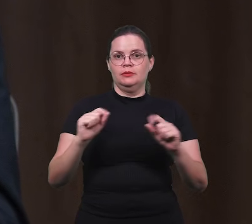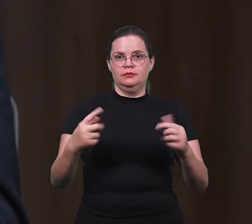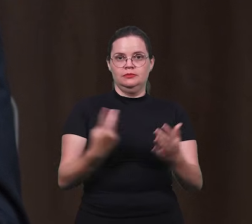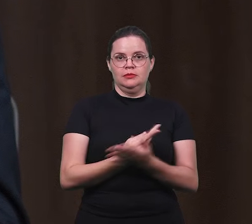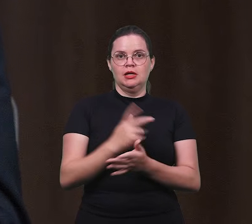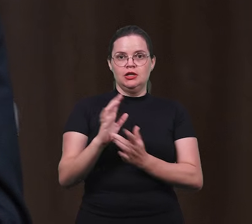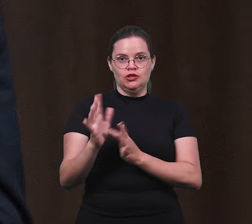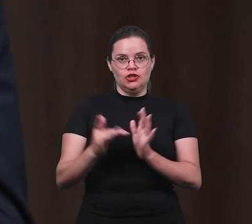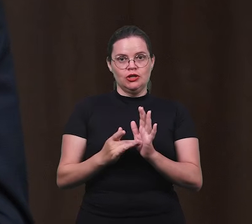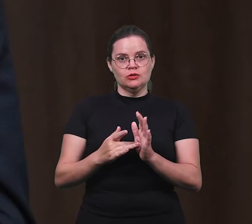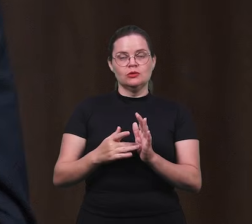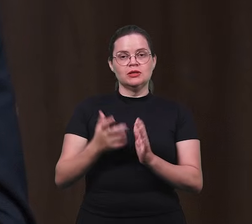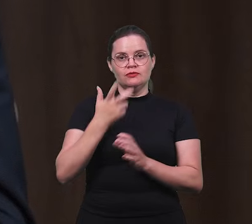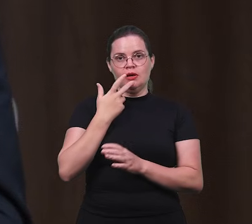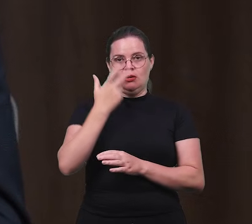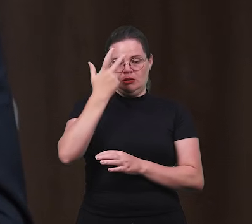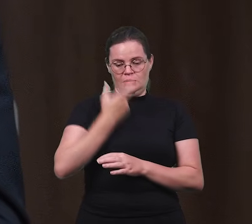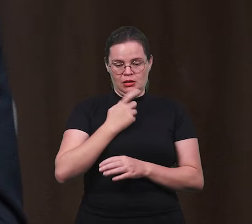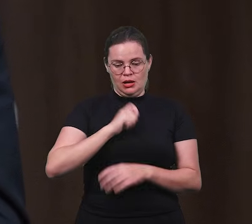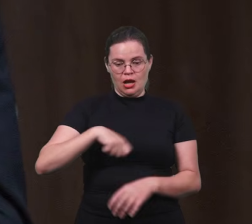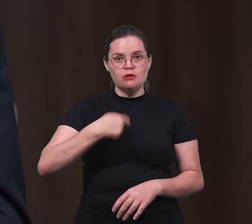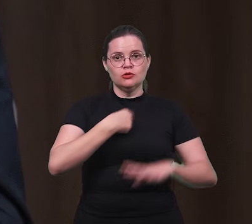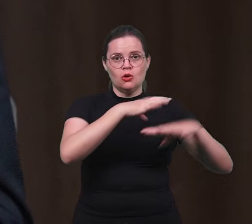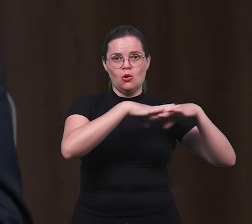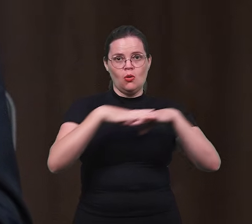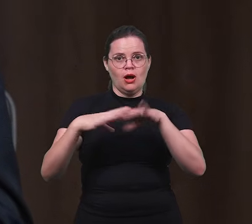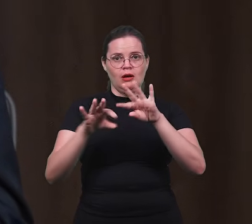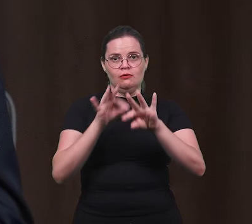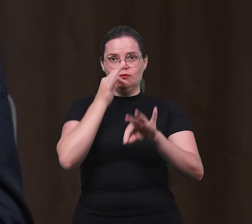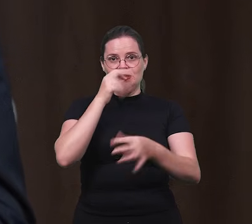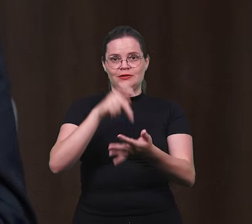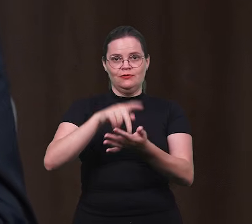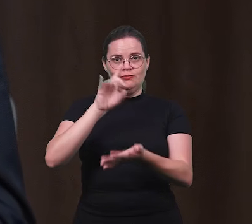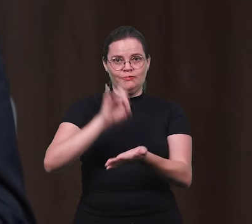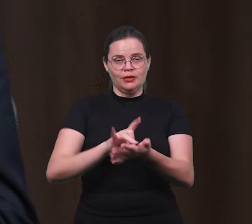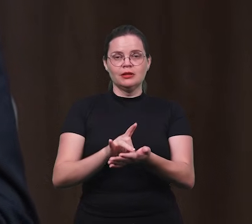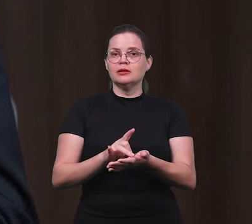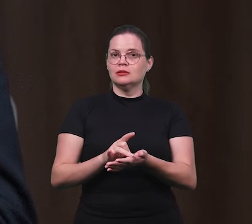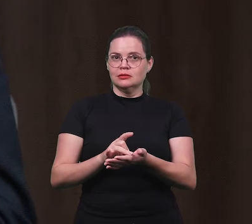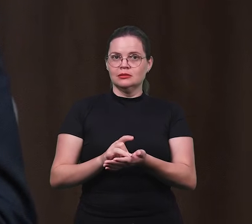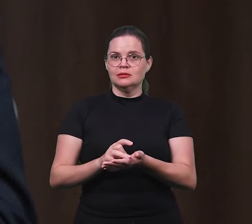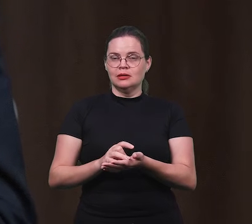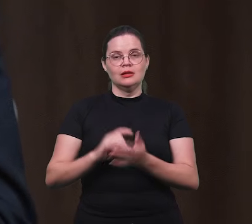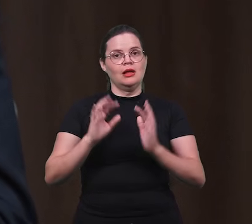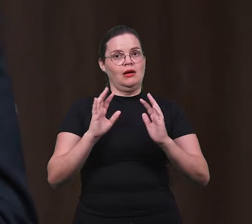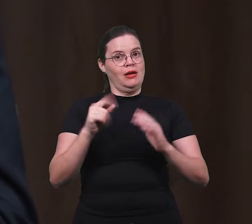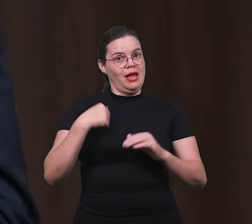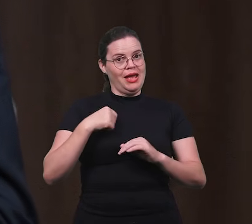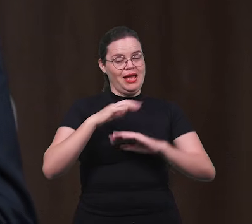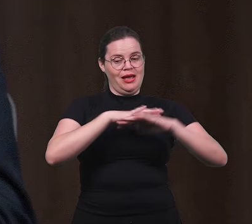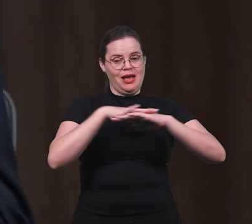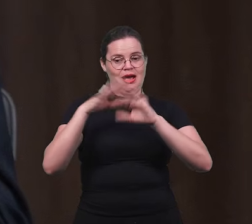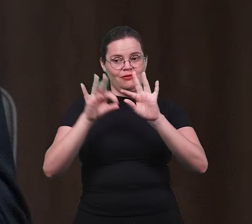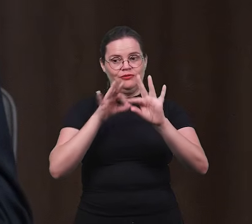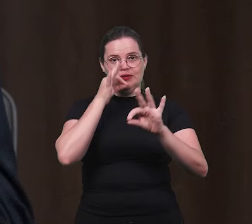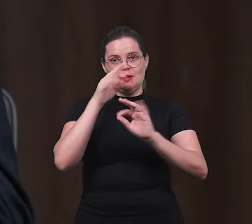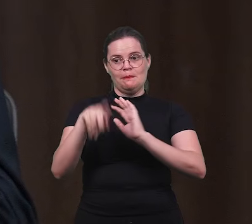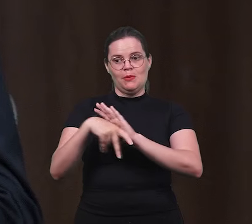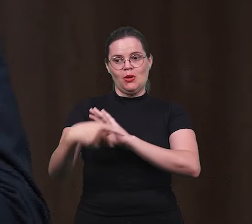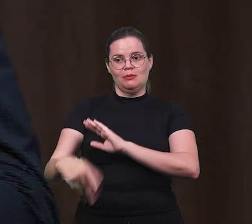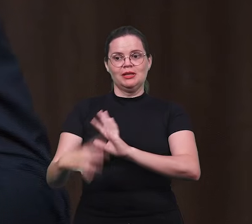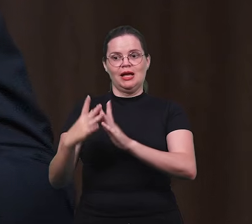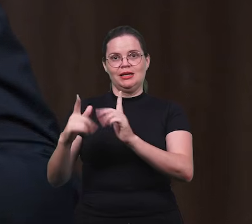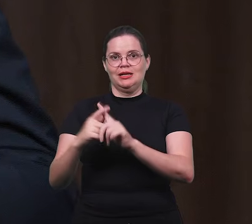Jesus se comparou à videira. Eu sou a videira verdadeira. Então Jesus também Jesus é a videira da igreja. Sim. E